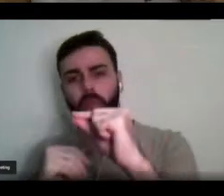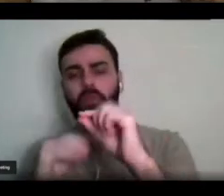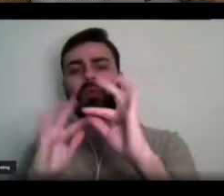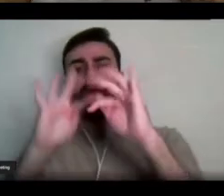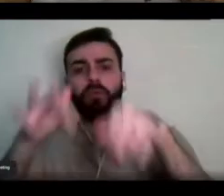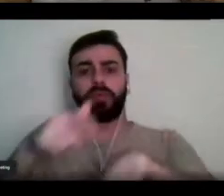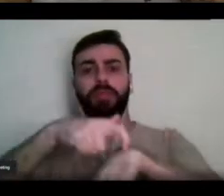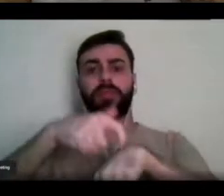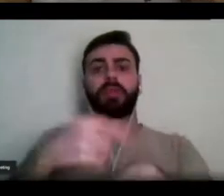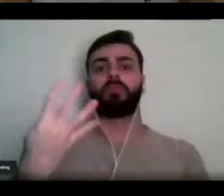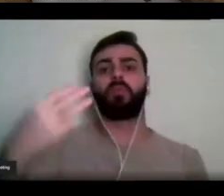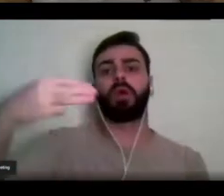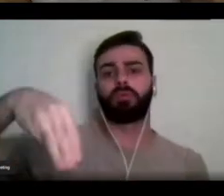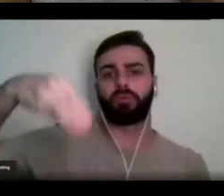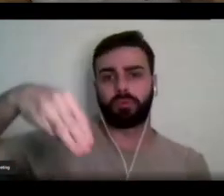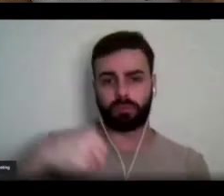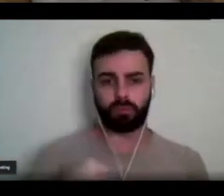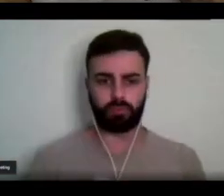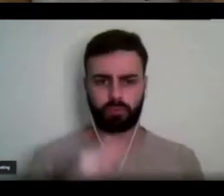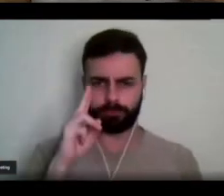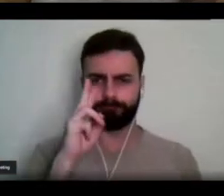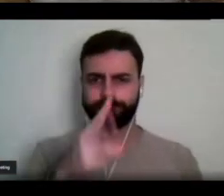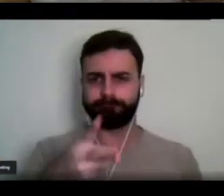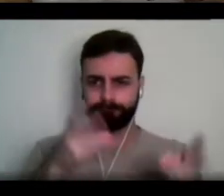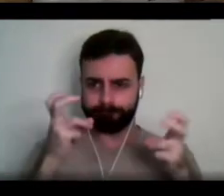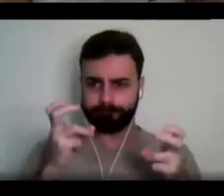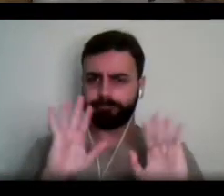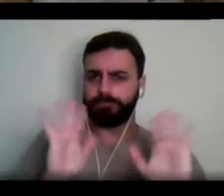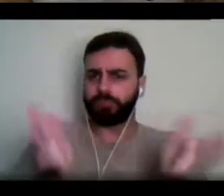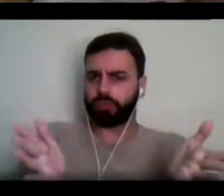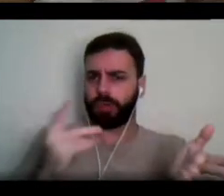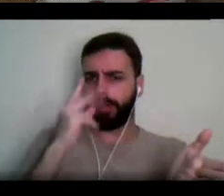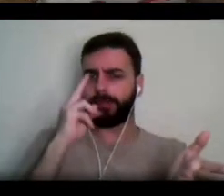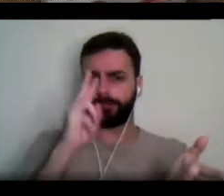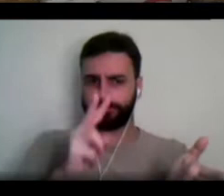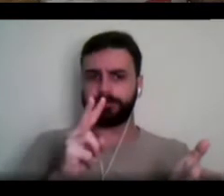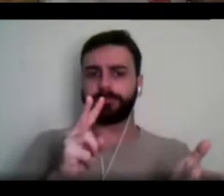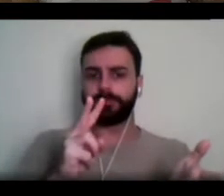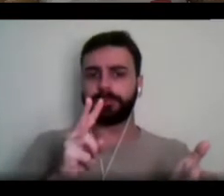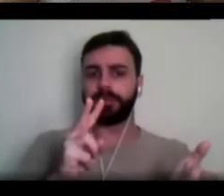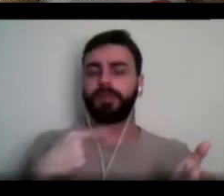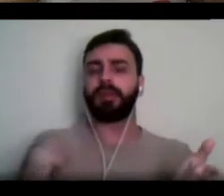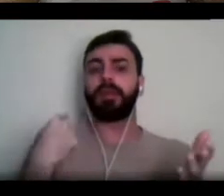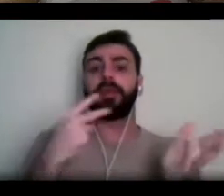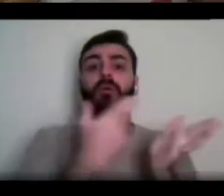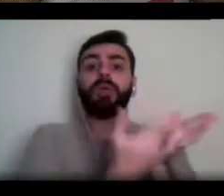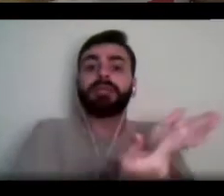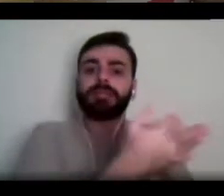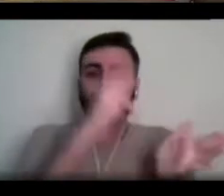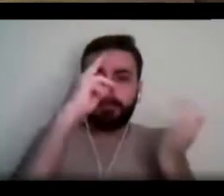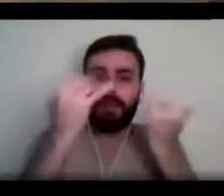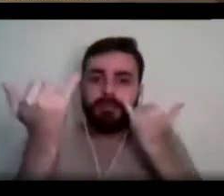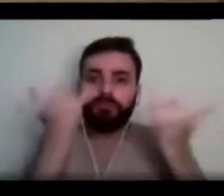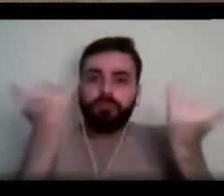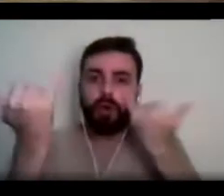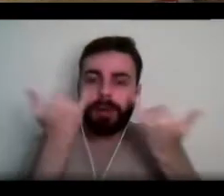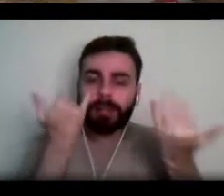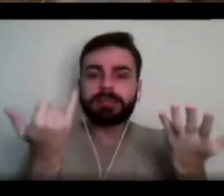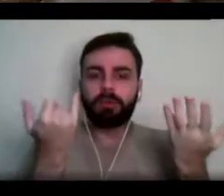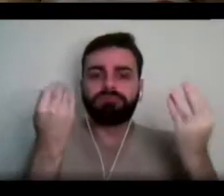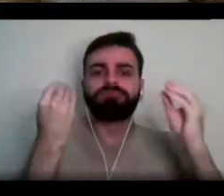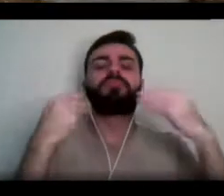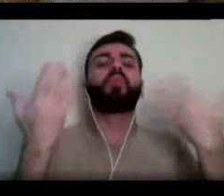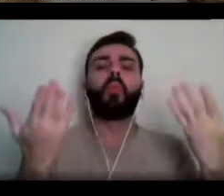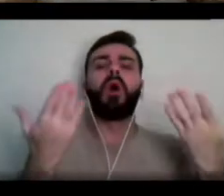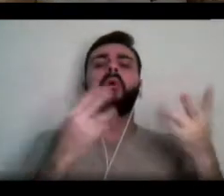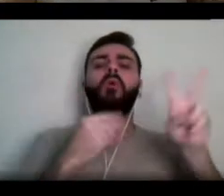essa, a velocidade final é essa, e isso aconteceu em 4 minutos. Então, vejam bem, eu já comecei a escrever